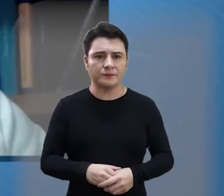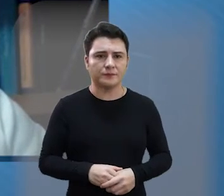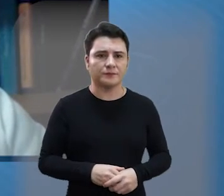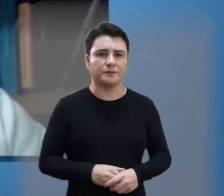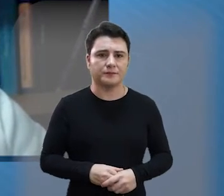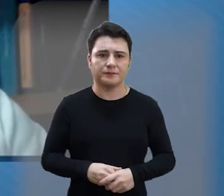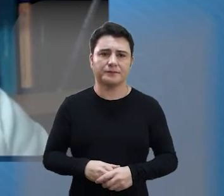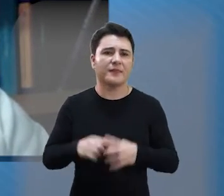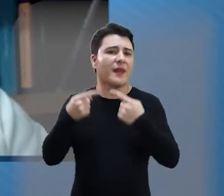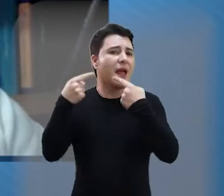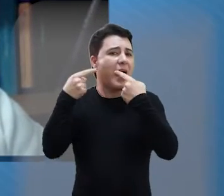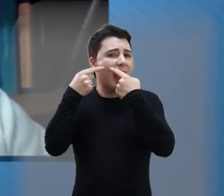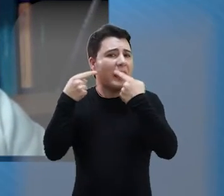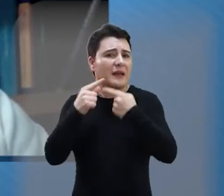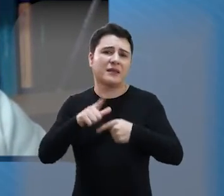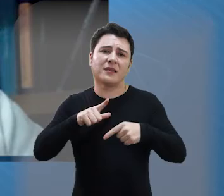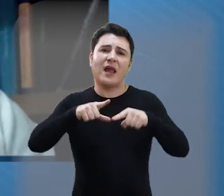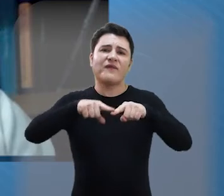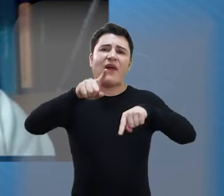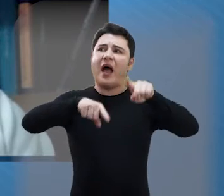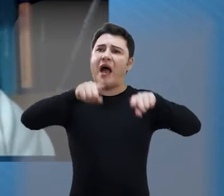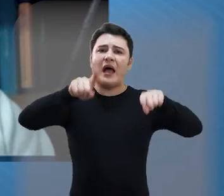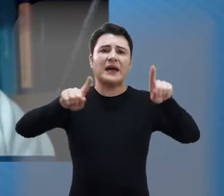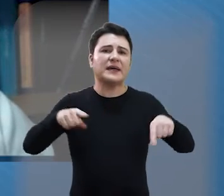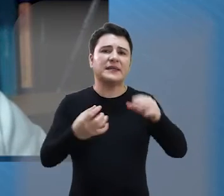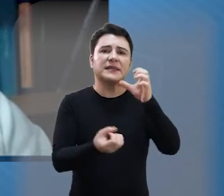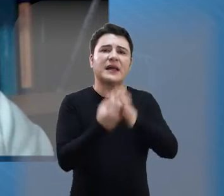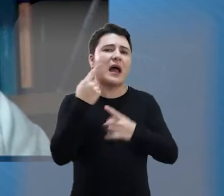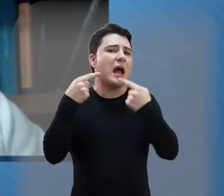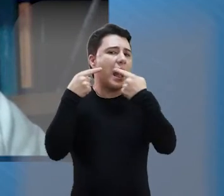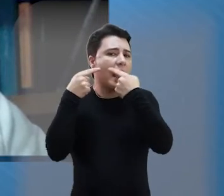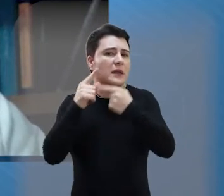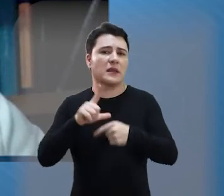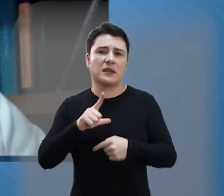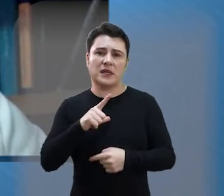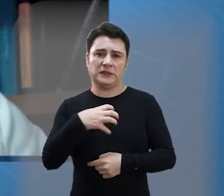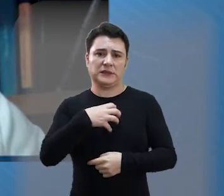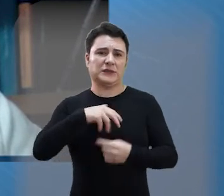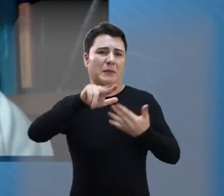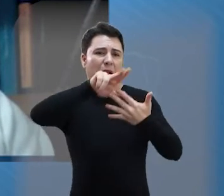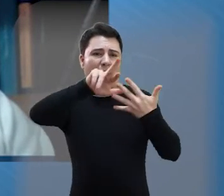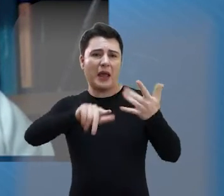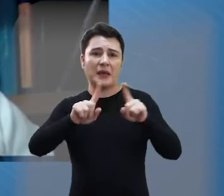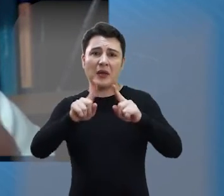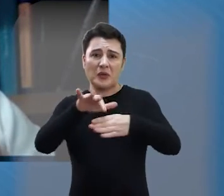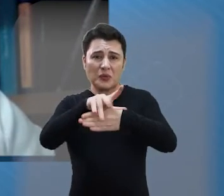tenho? Depende, a acne tem vários graus, tem várias causas, eu posso ter